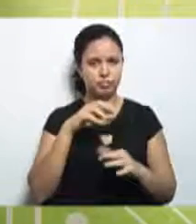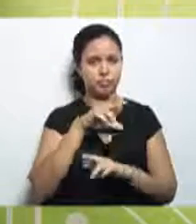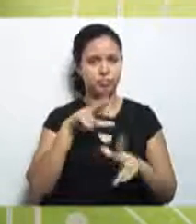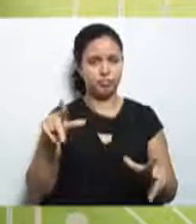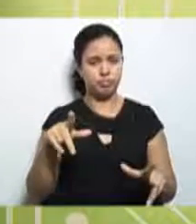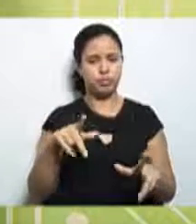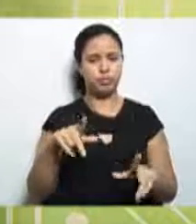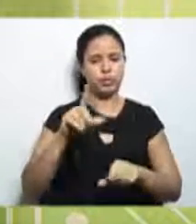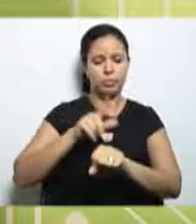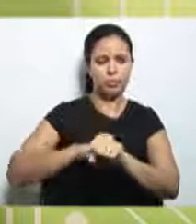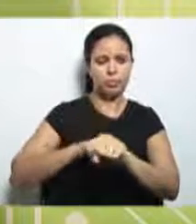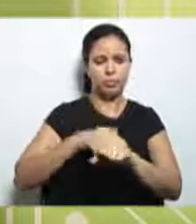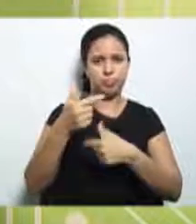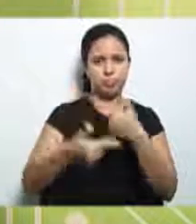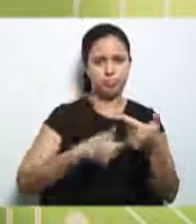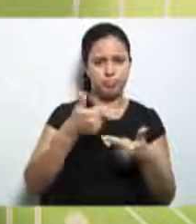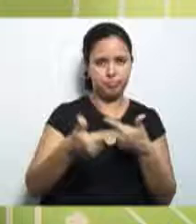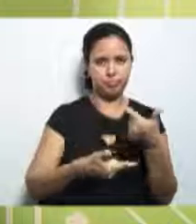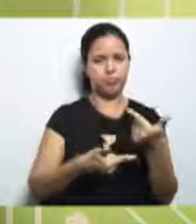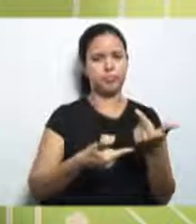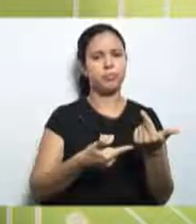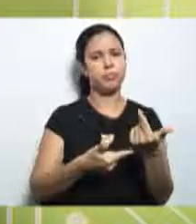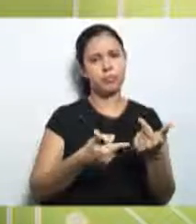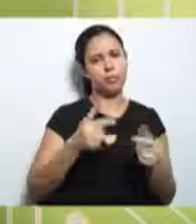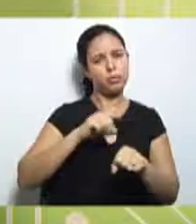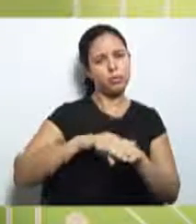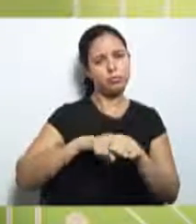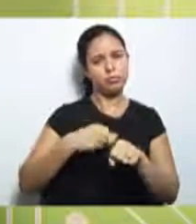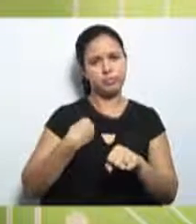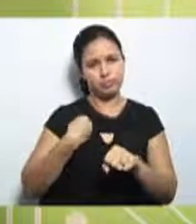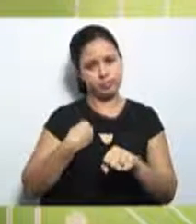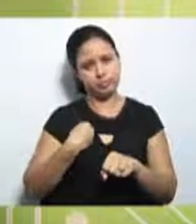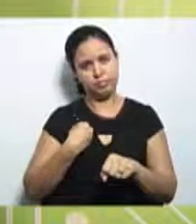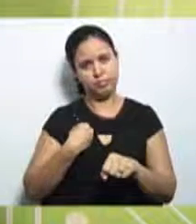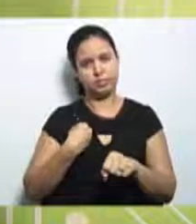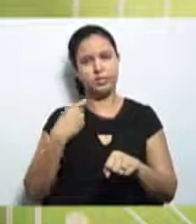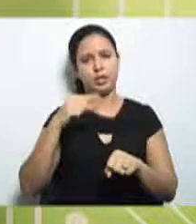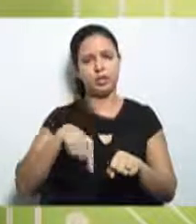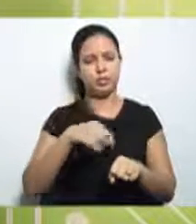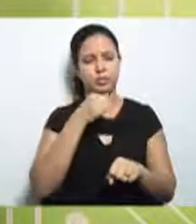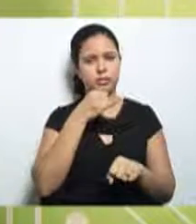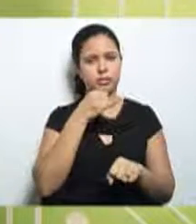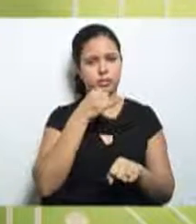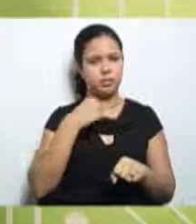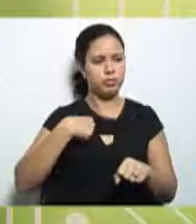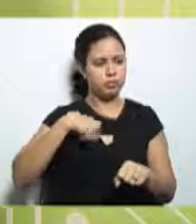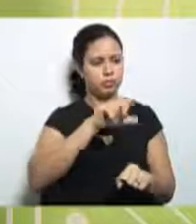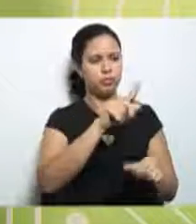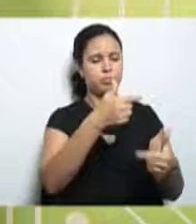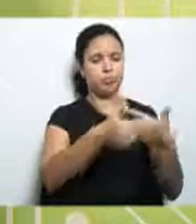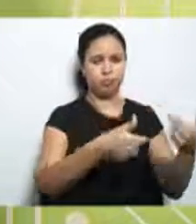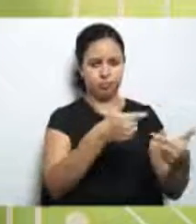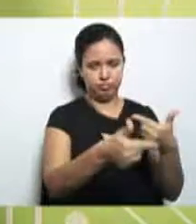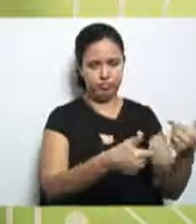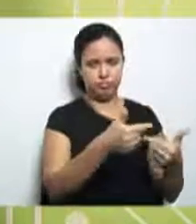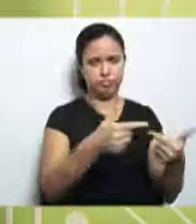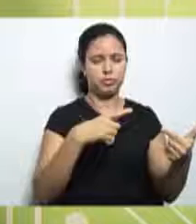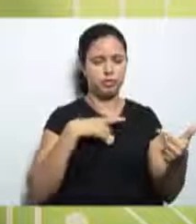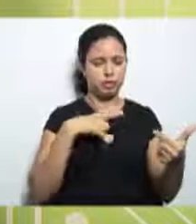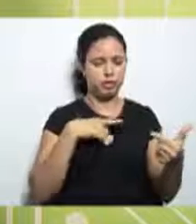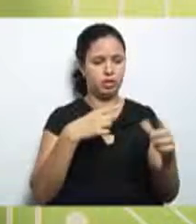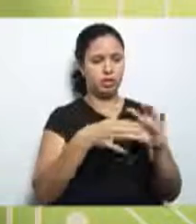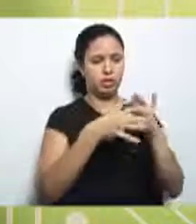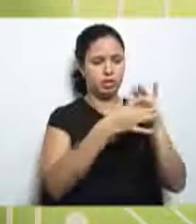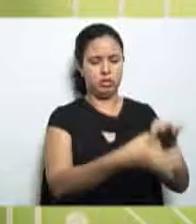nossa sociedade, o trabalho é quase que uma esfera separada. Agora eu vou para o trabalho. Lá eu tenho relações,